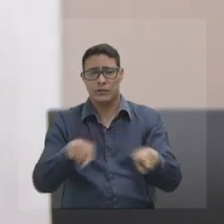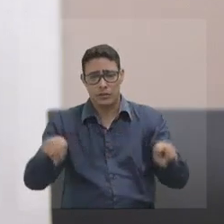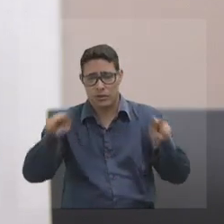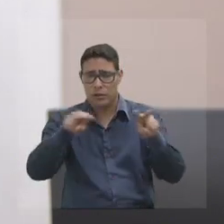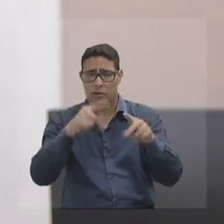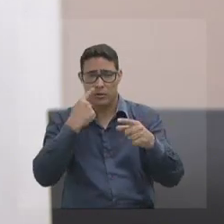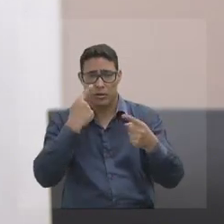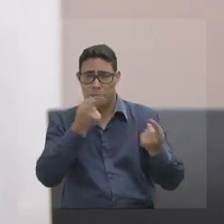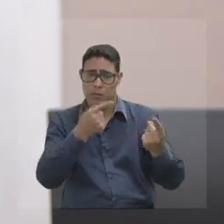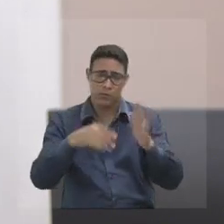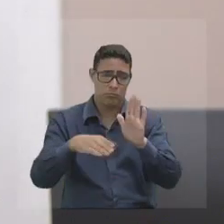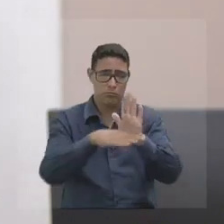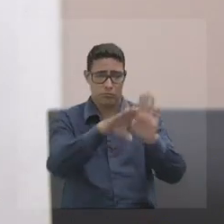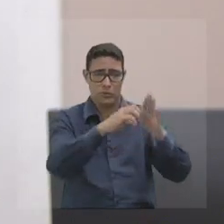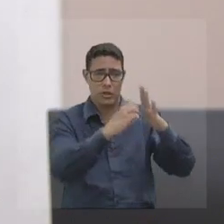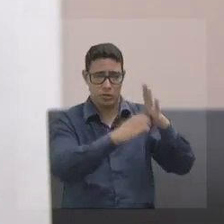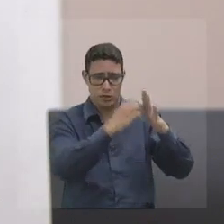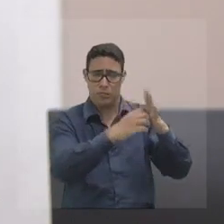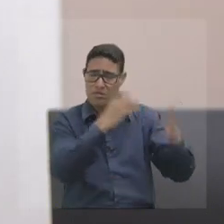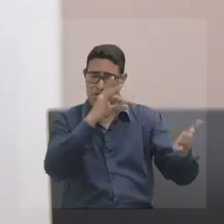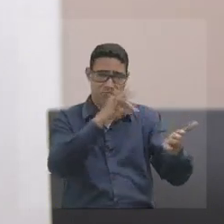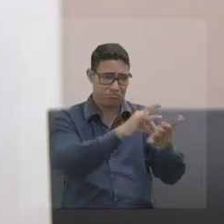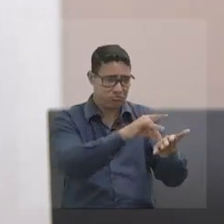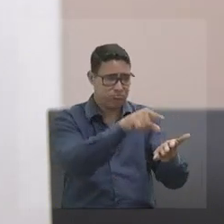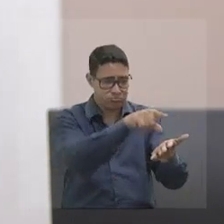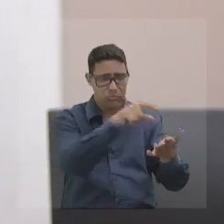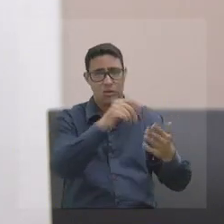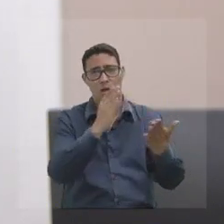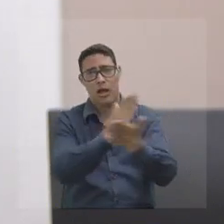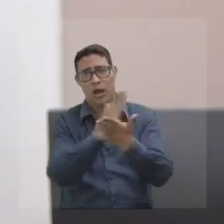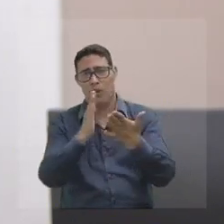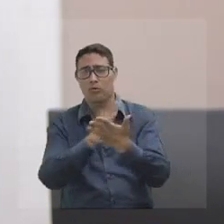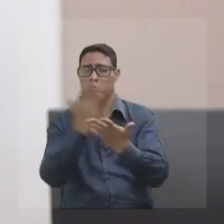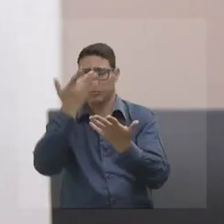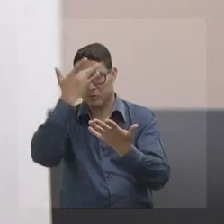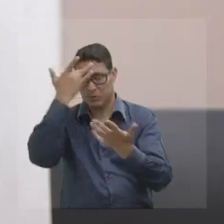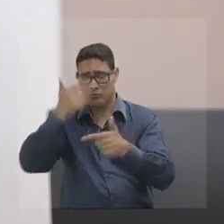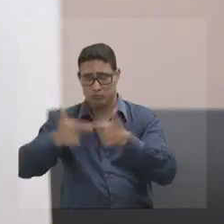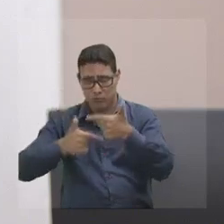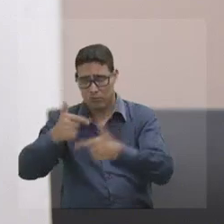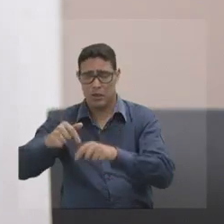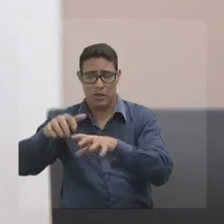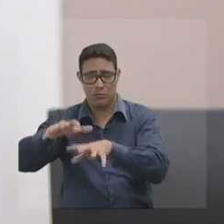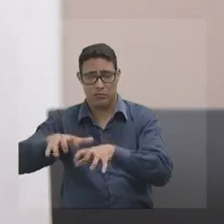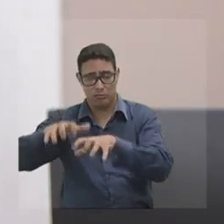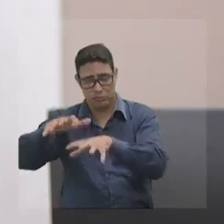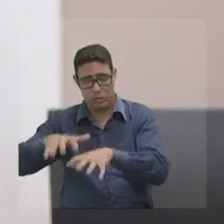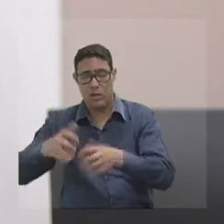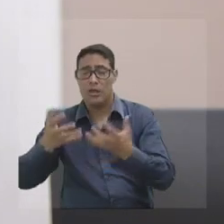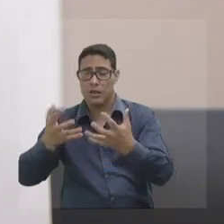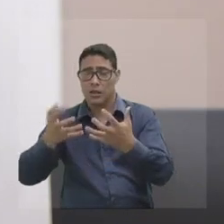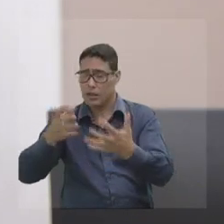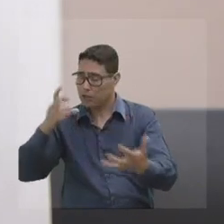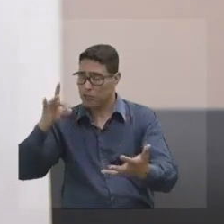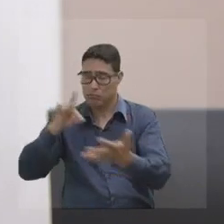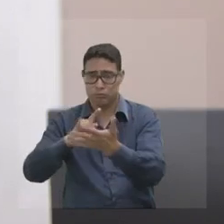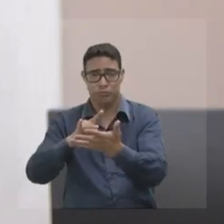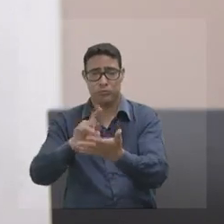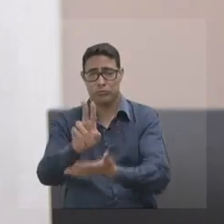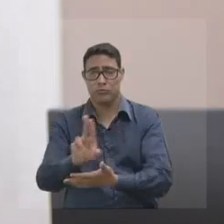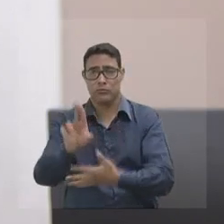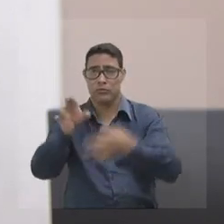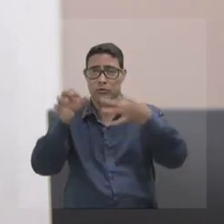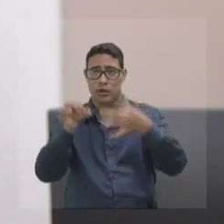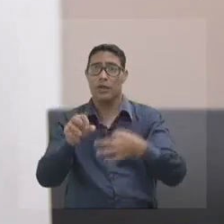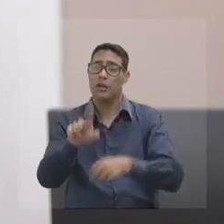aquelas empresas aqueles é aquelas agriculto aqueles agricultores que buscam a conformidade né Então esse é um trabalho